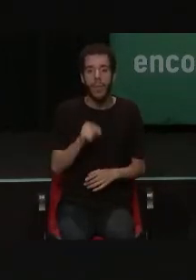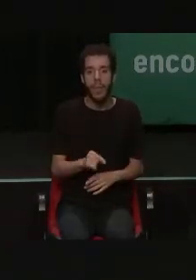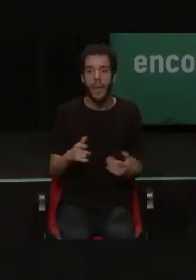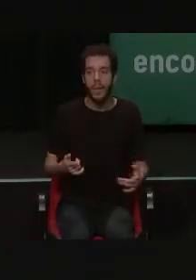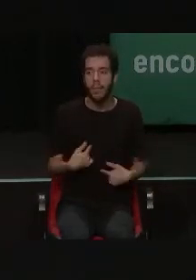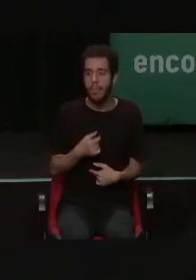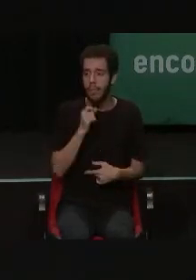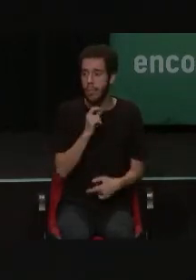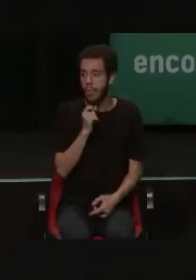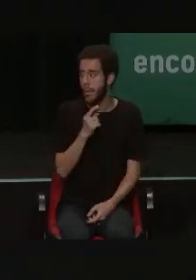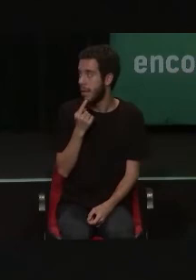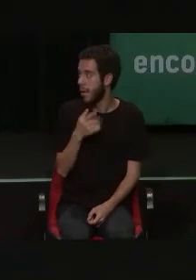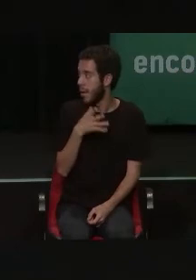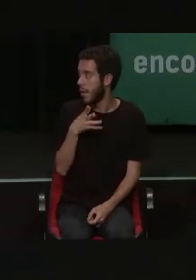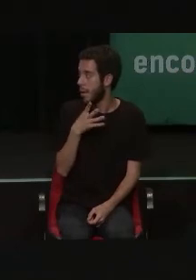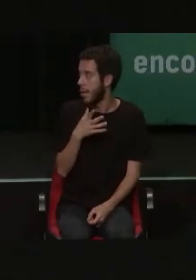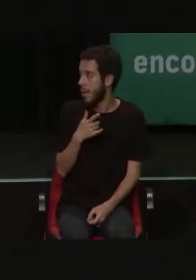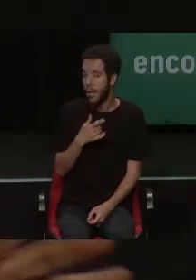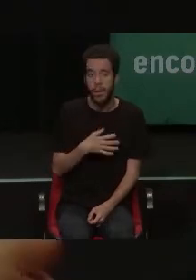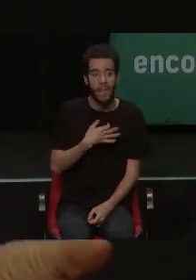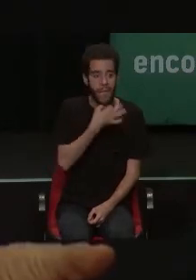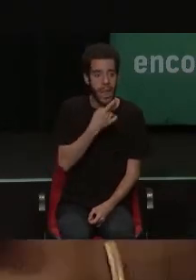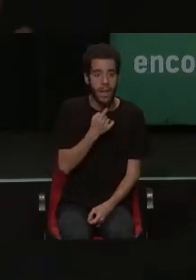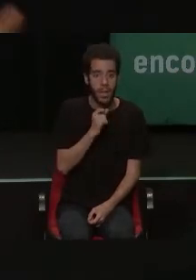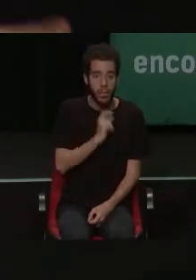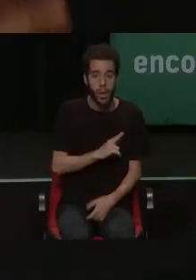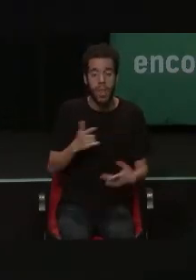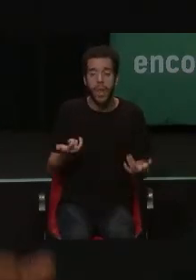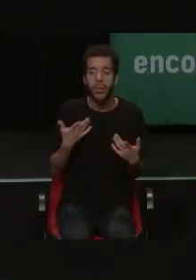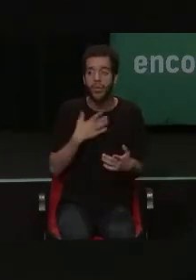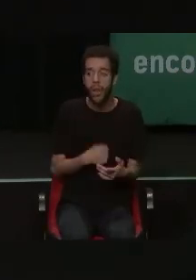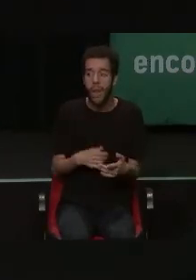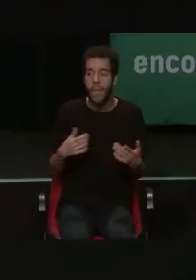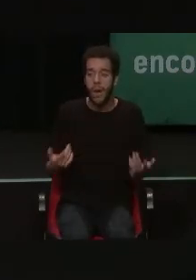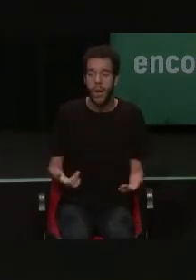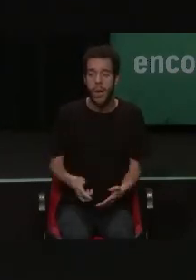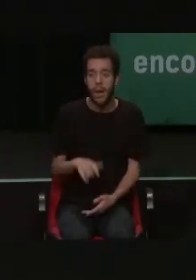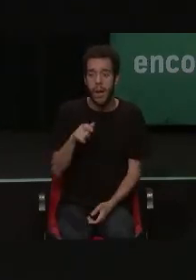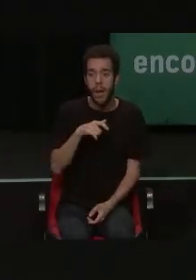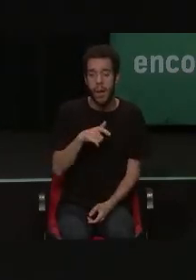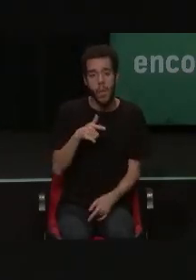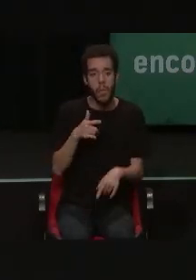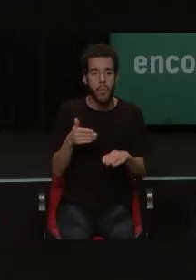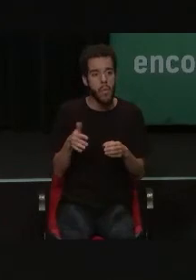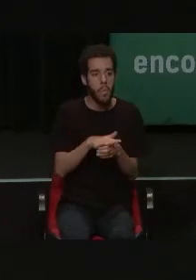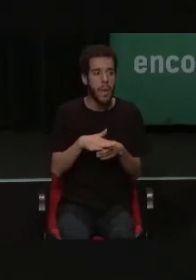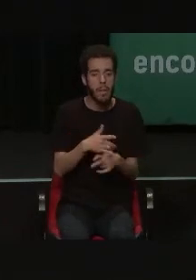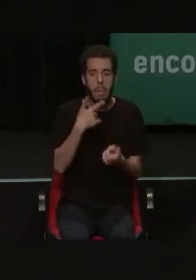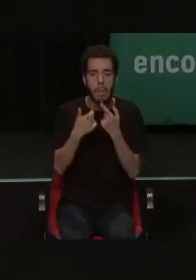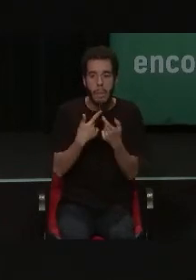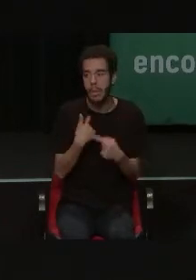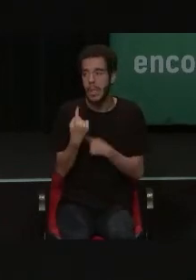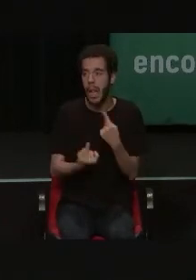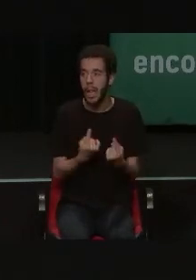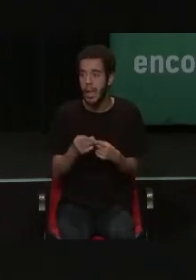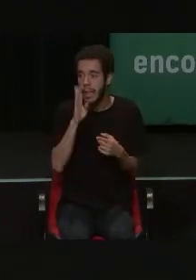English, as you wish. Podíamos agora ter aqui um momento para algumas perguntas,